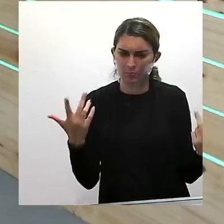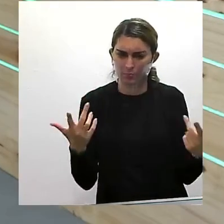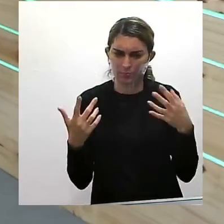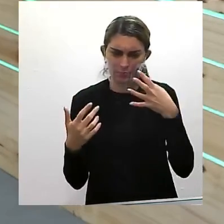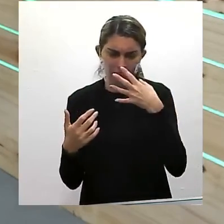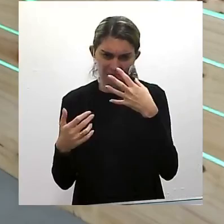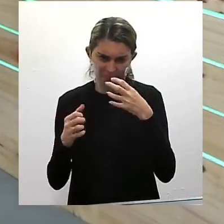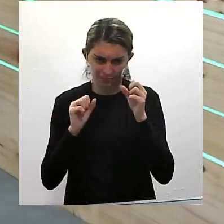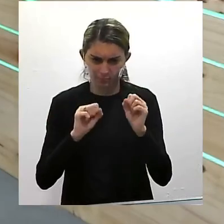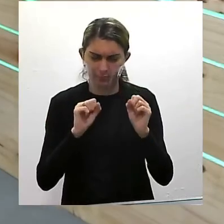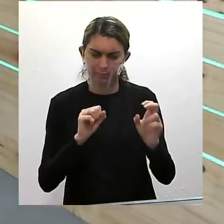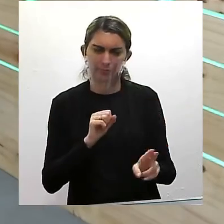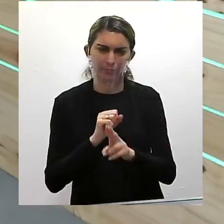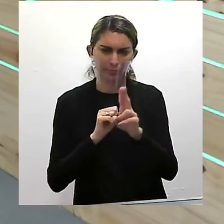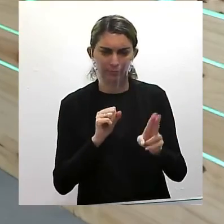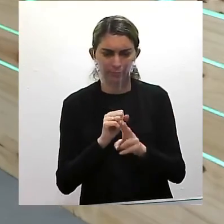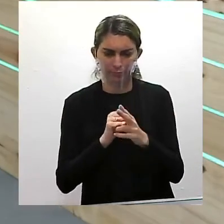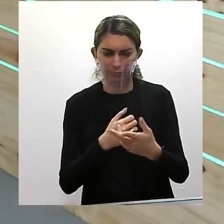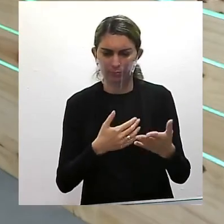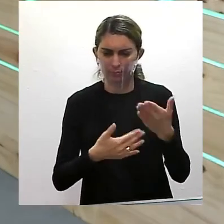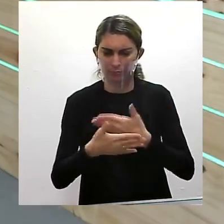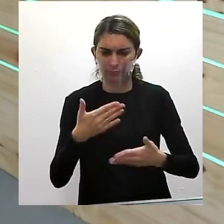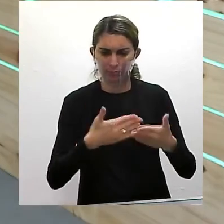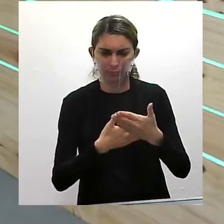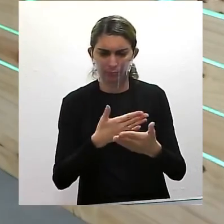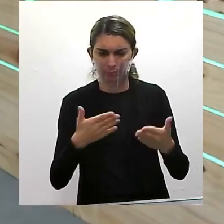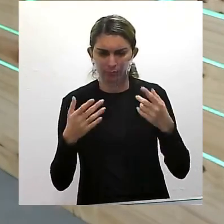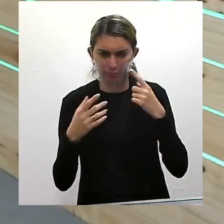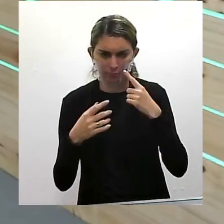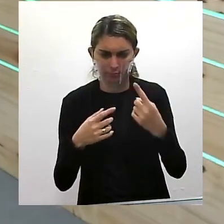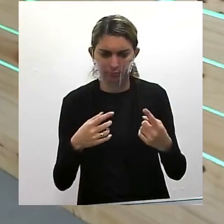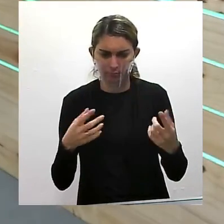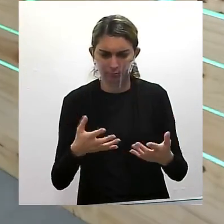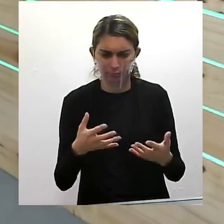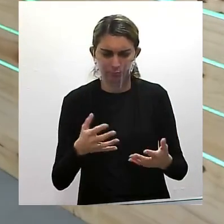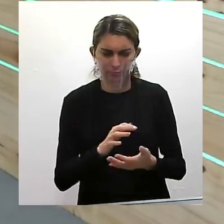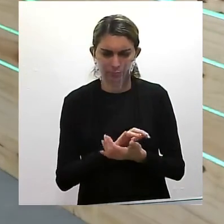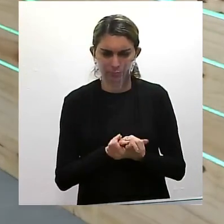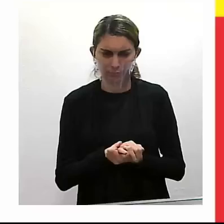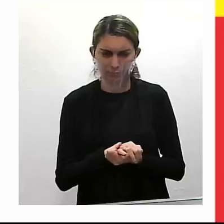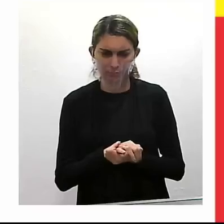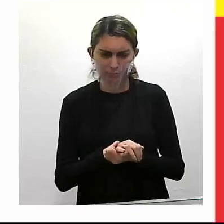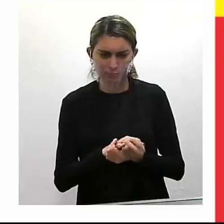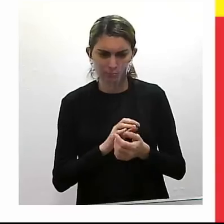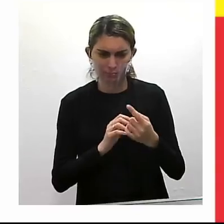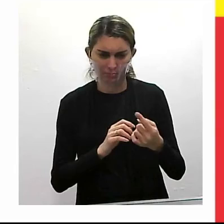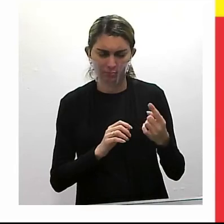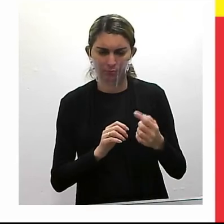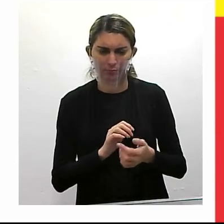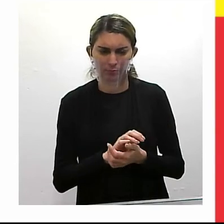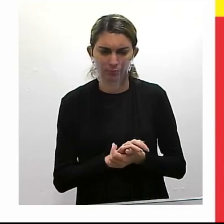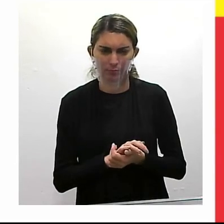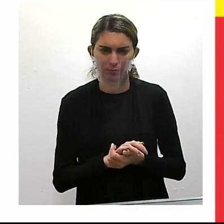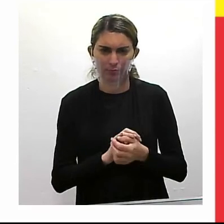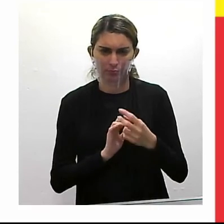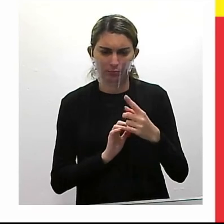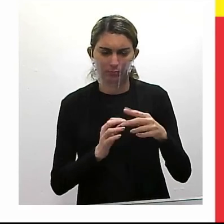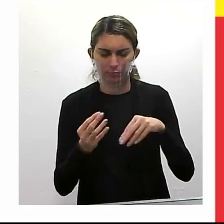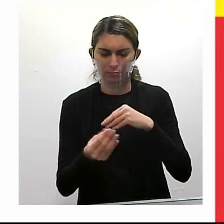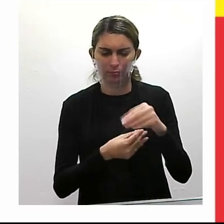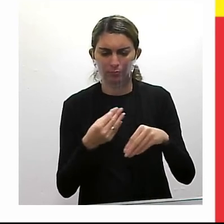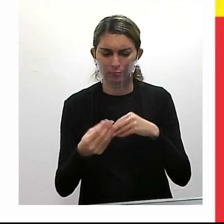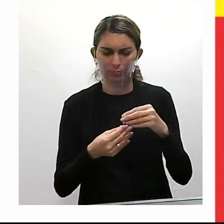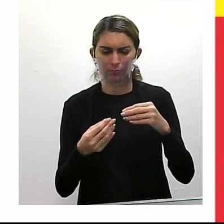observações podem ser feitas aí em relação a isso. A gente vai ver agora, certo? Vamos lá para a tela para a gente ver. É uma